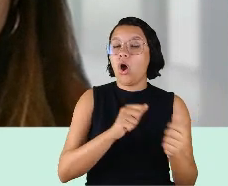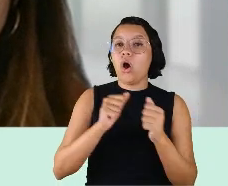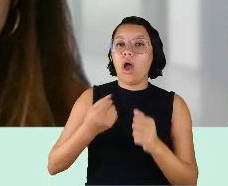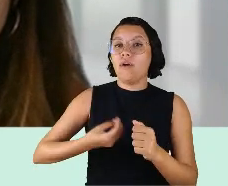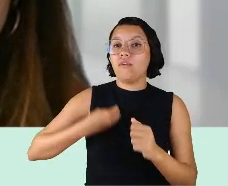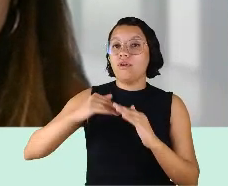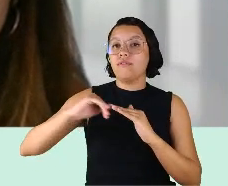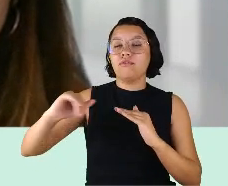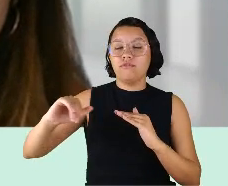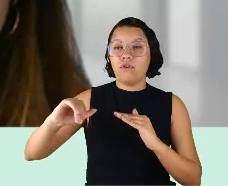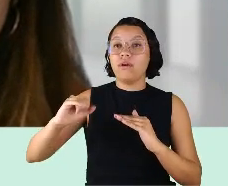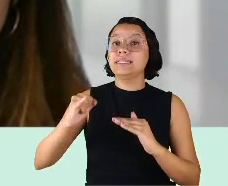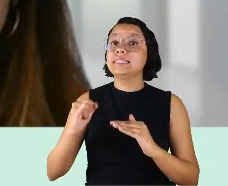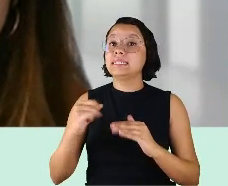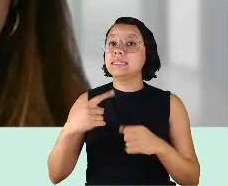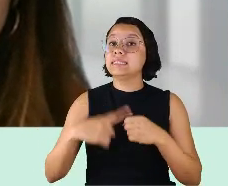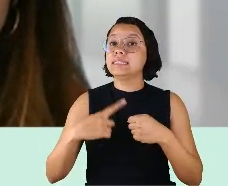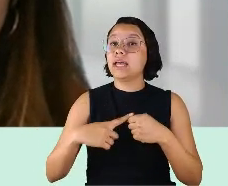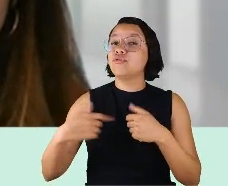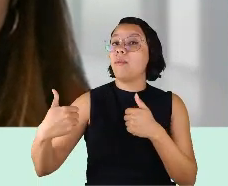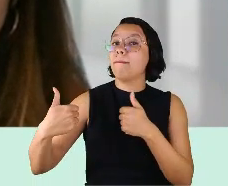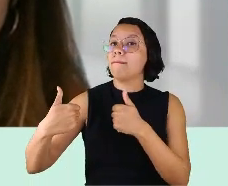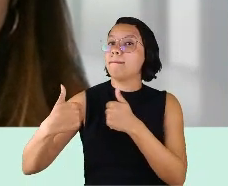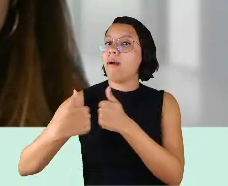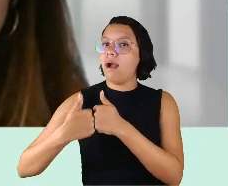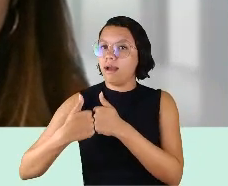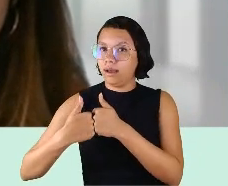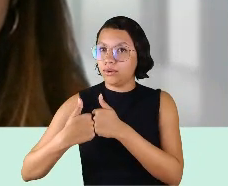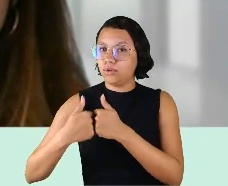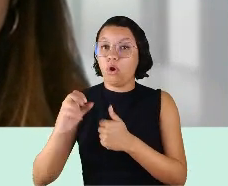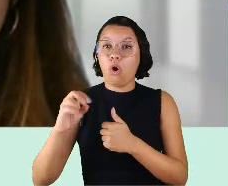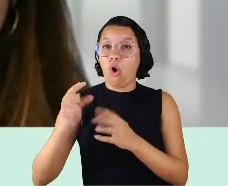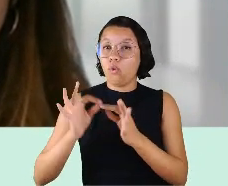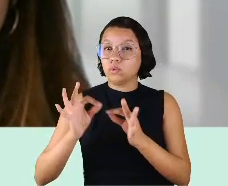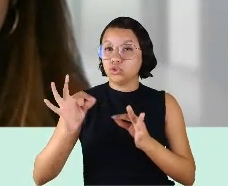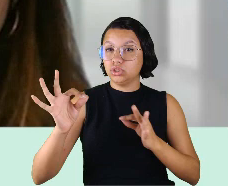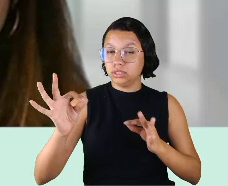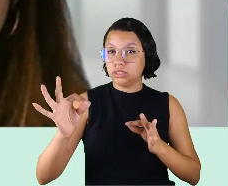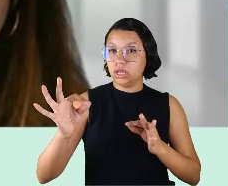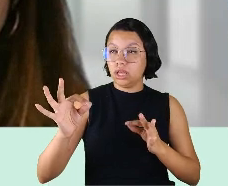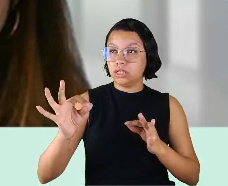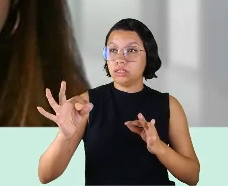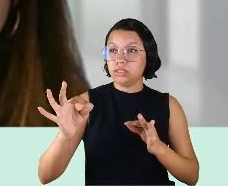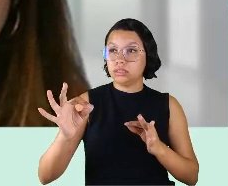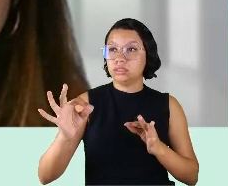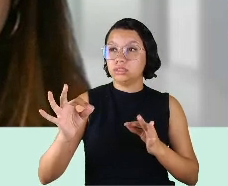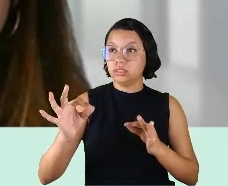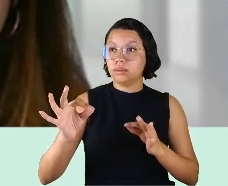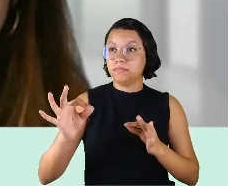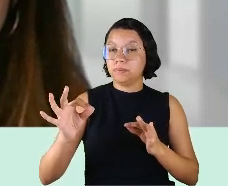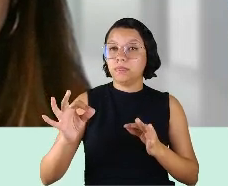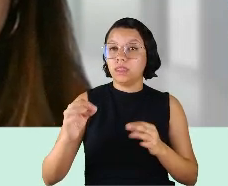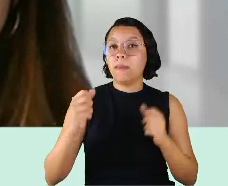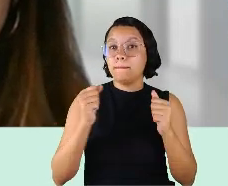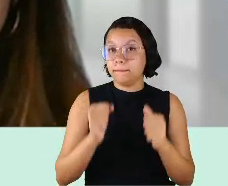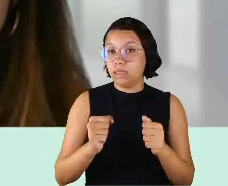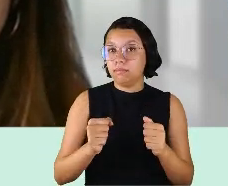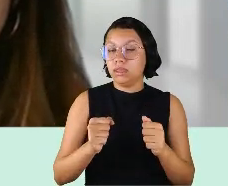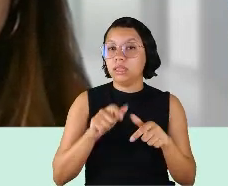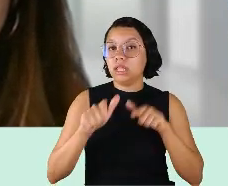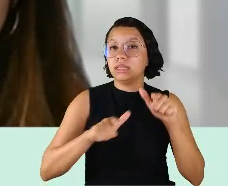que a cidade seja limítrofe ou em distância compatível com o pronto exercício